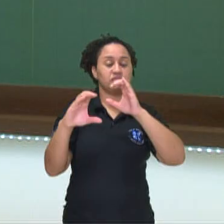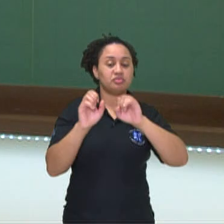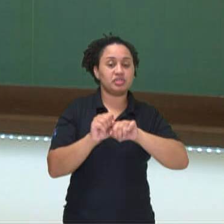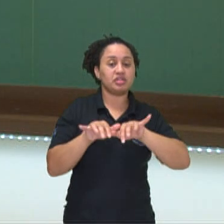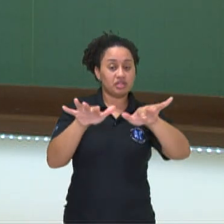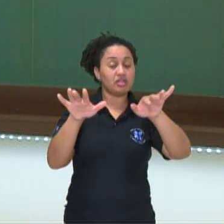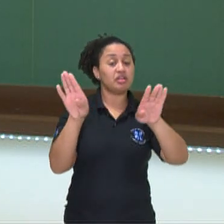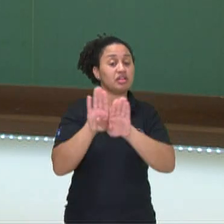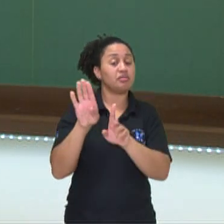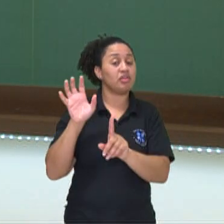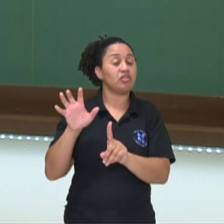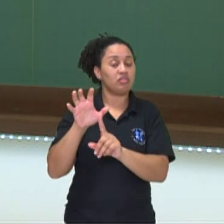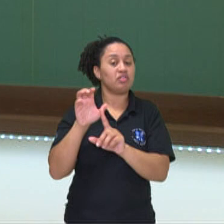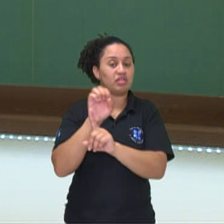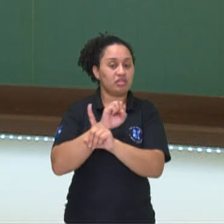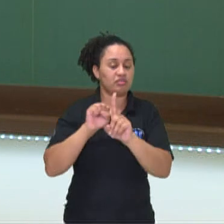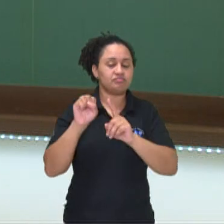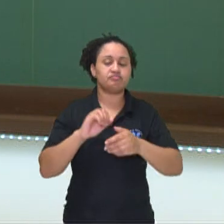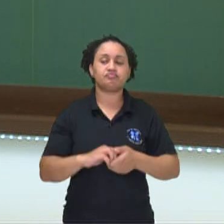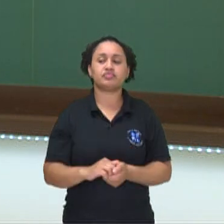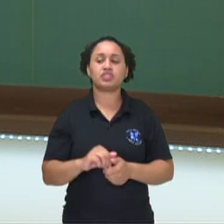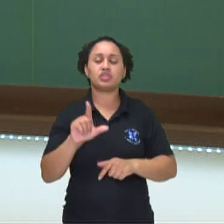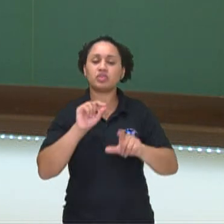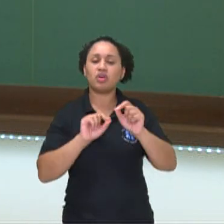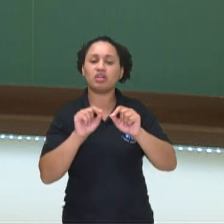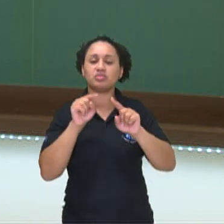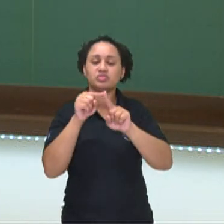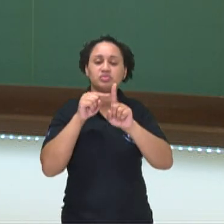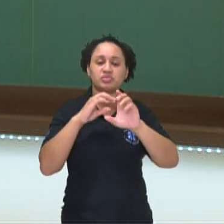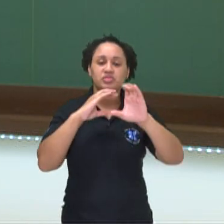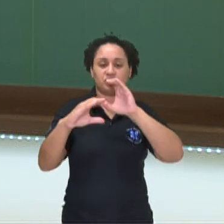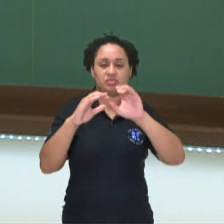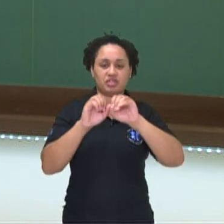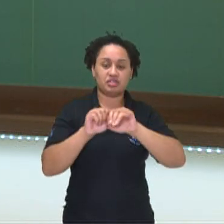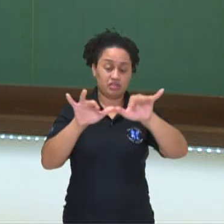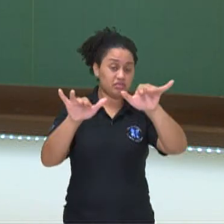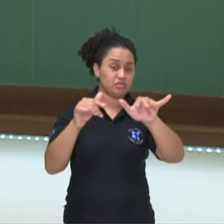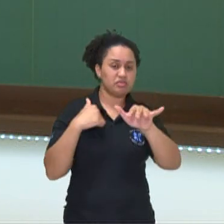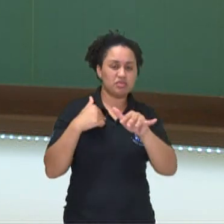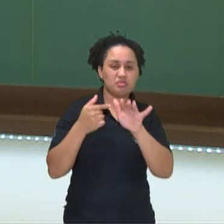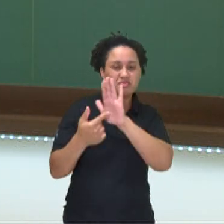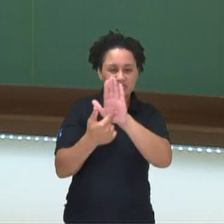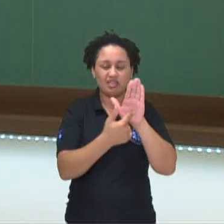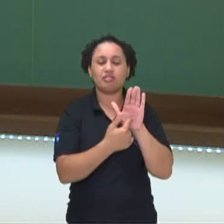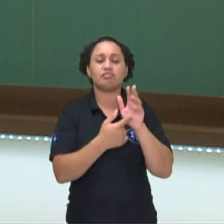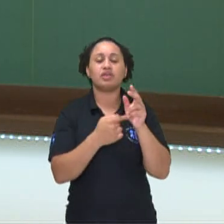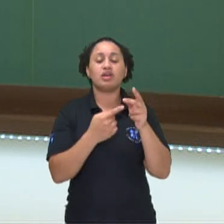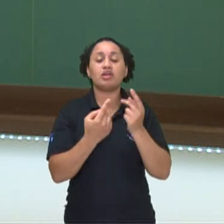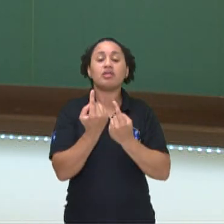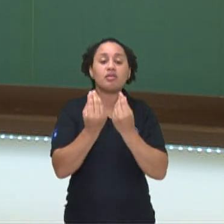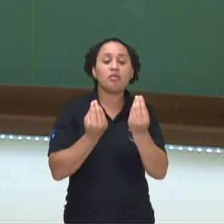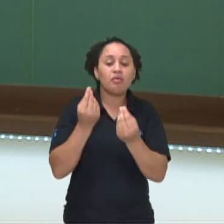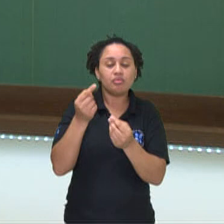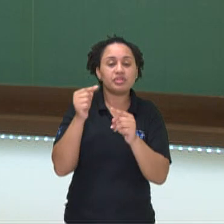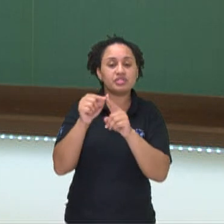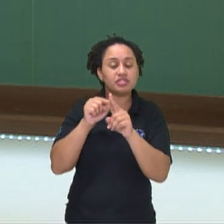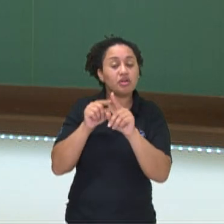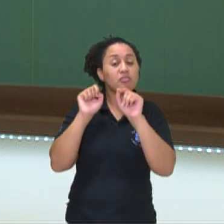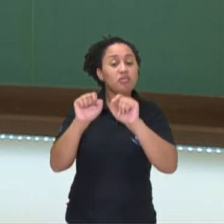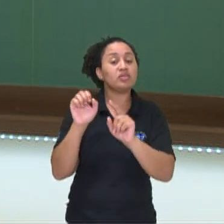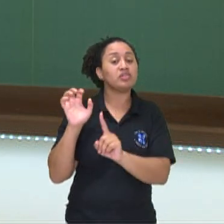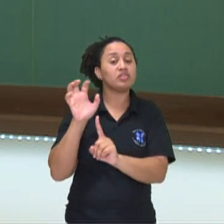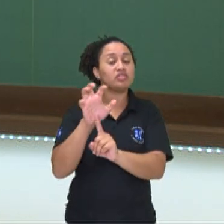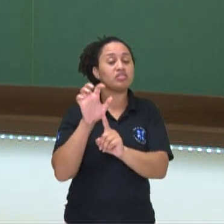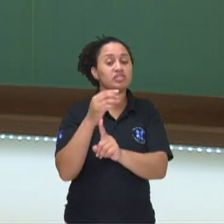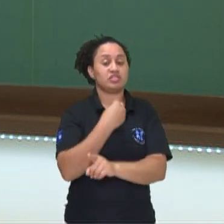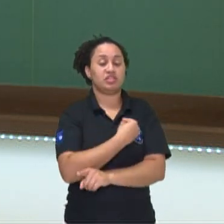influências sociais. Cite algum meio de comunicação de massa, daqueles que a gente falou aqui, e de que forma esses meios de comunicação de massa vão